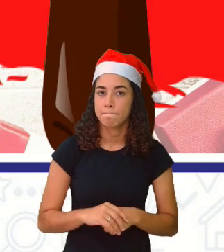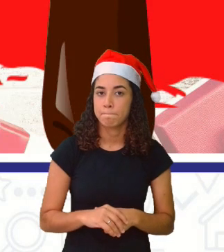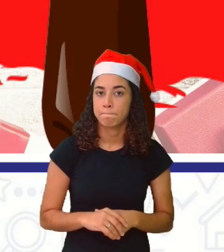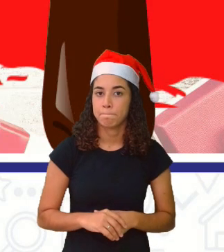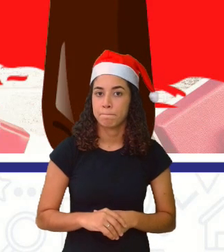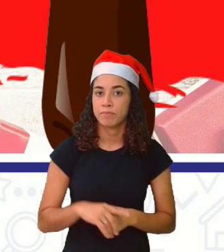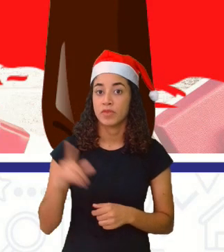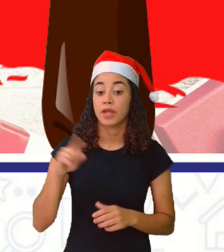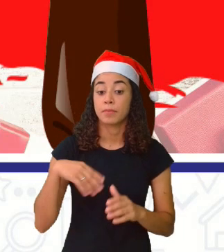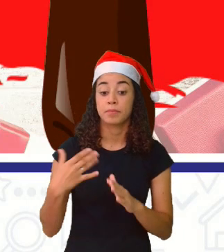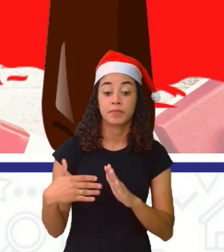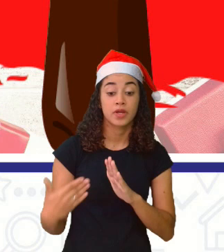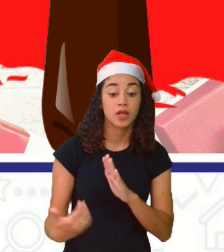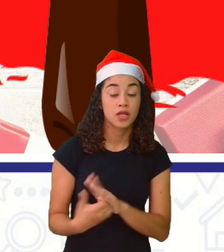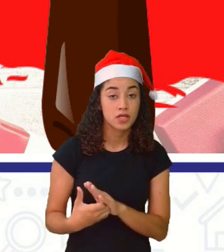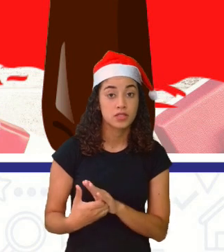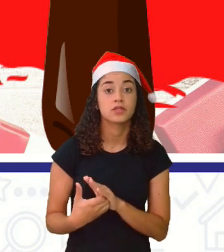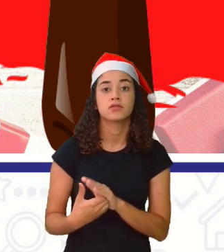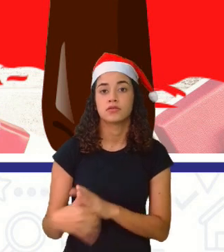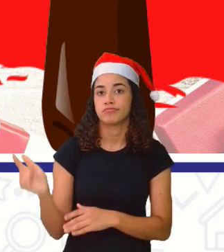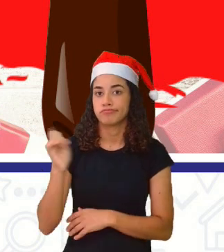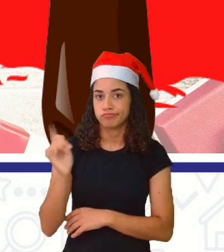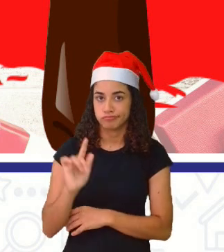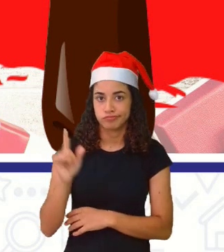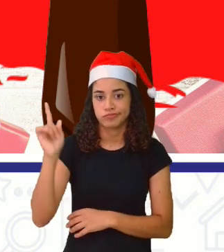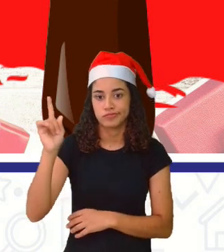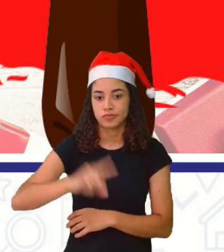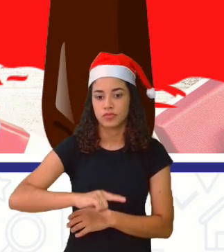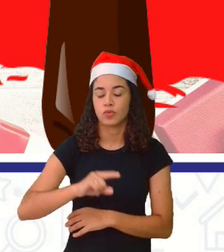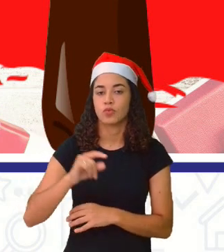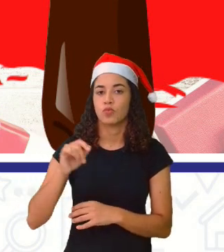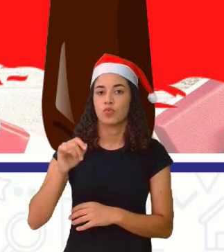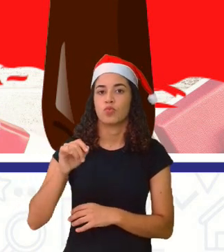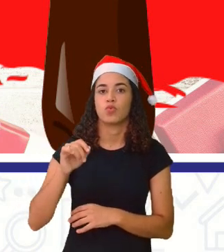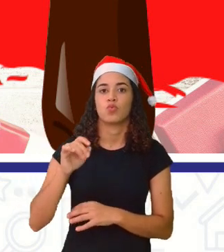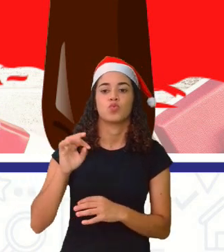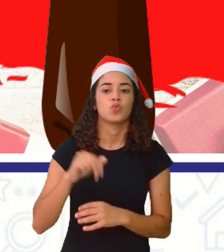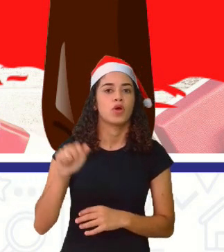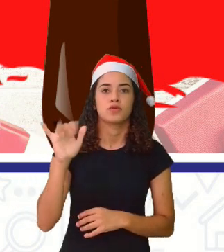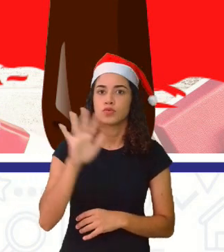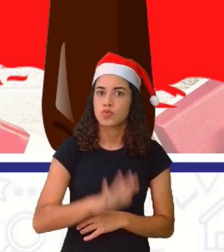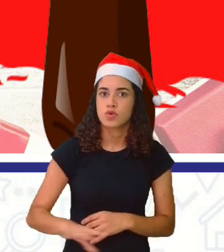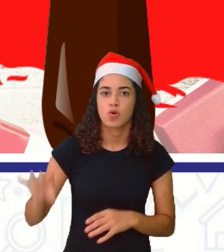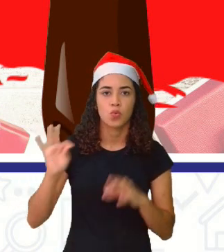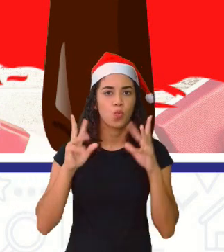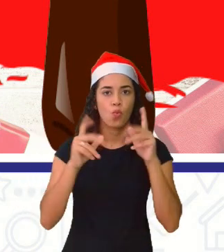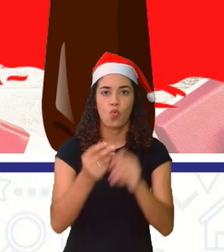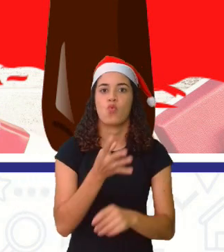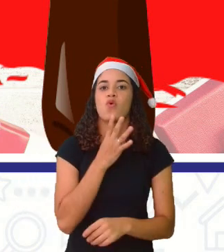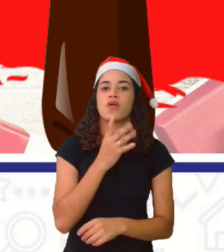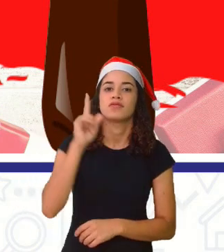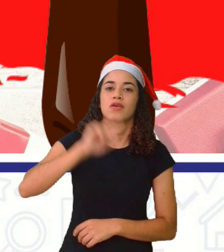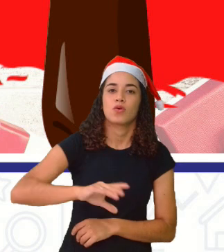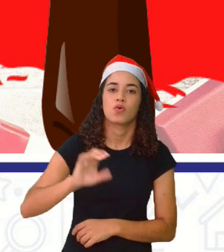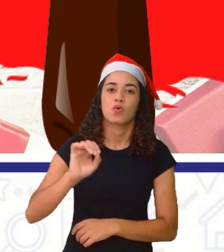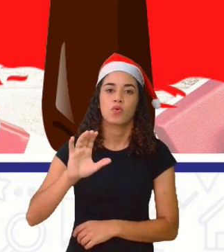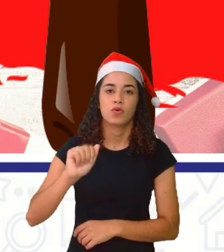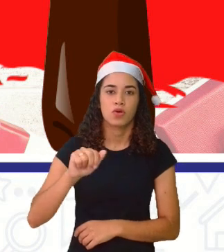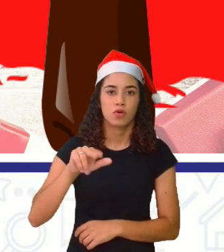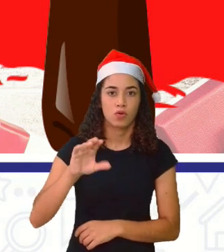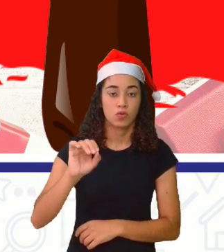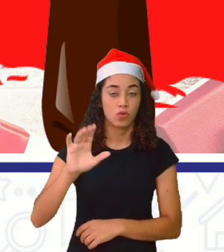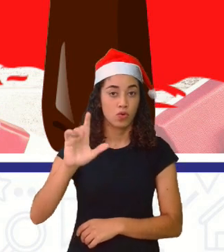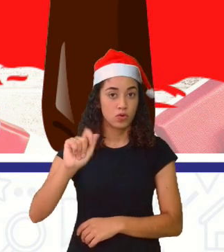pela empresa de refrigerantes aí, a multinacional, né, Coca-Cola, que começou a utilizar no